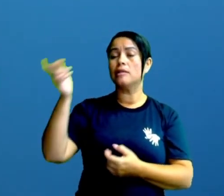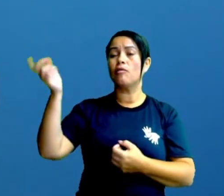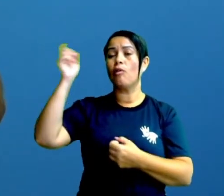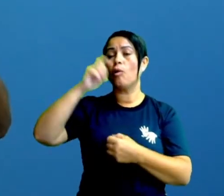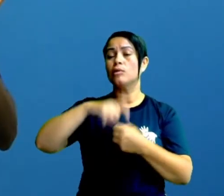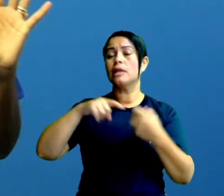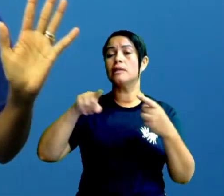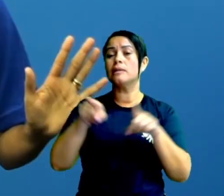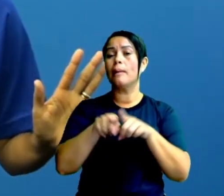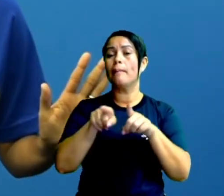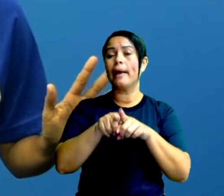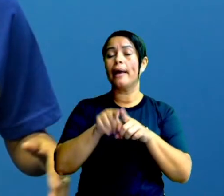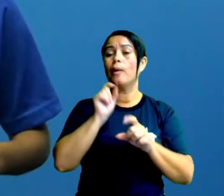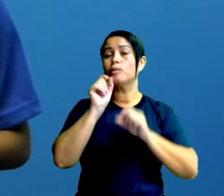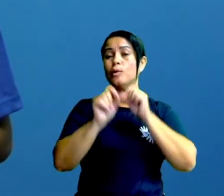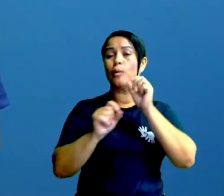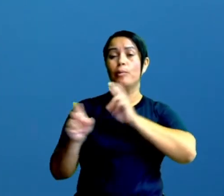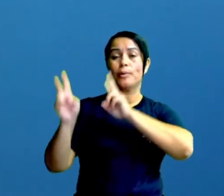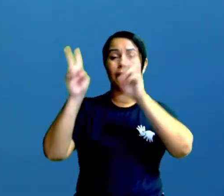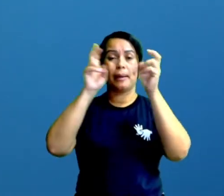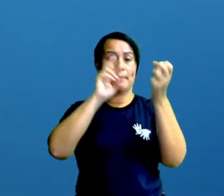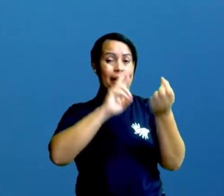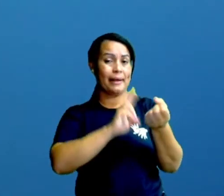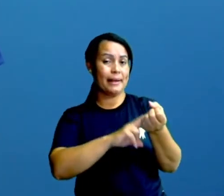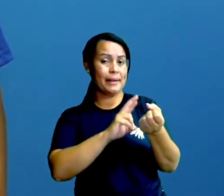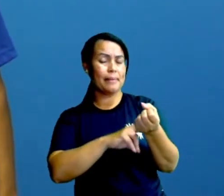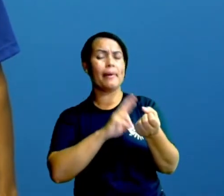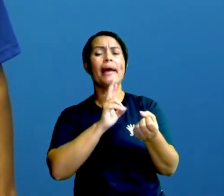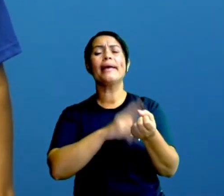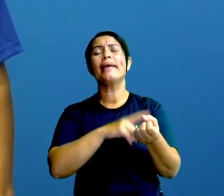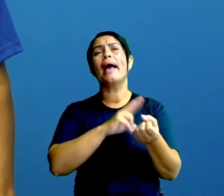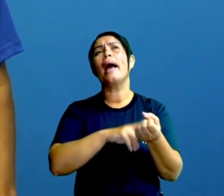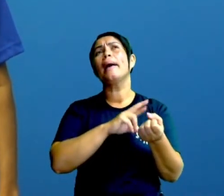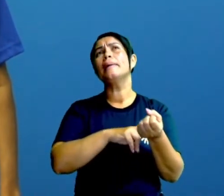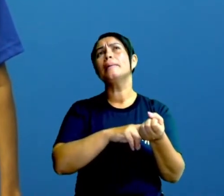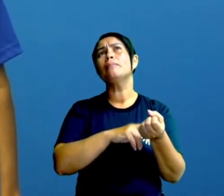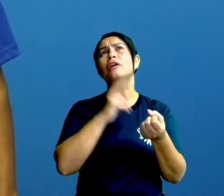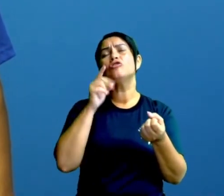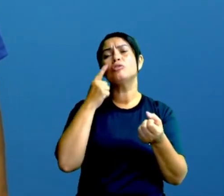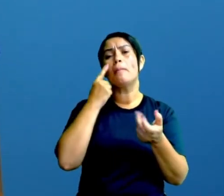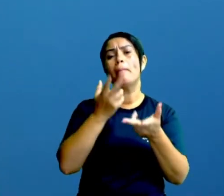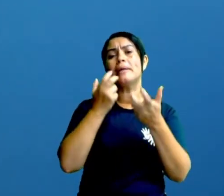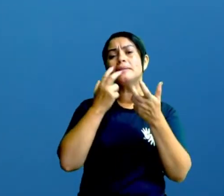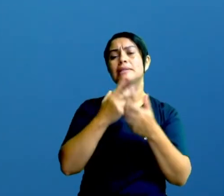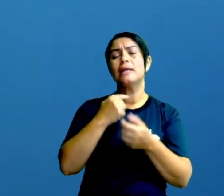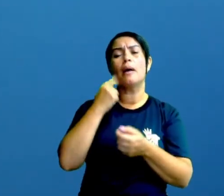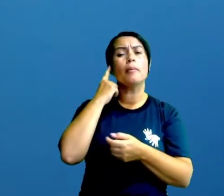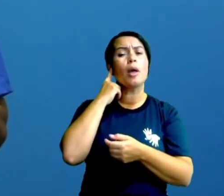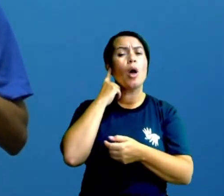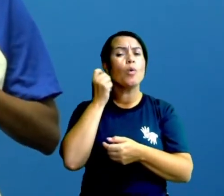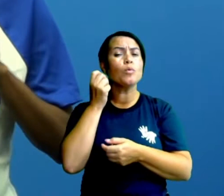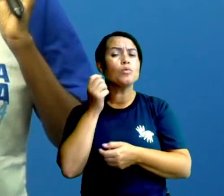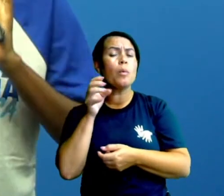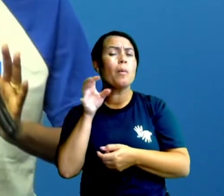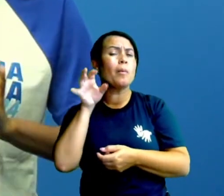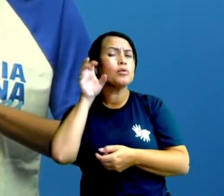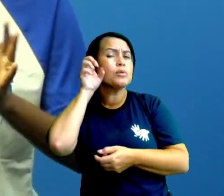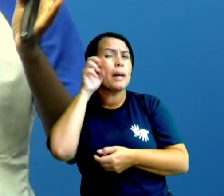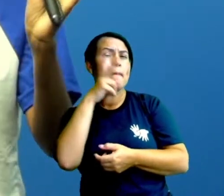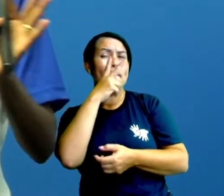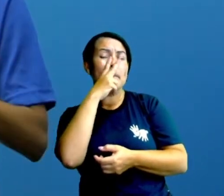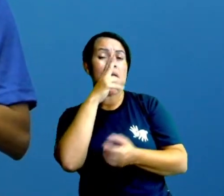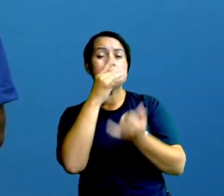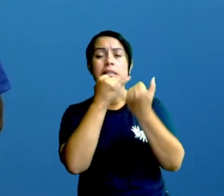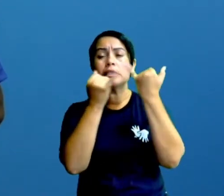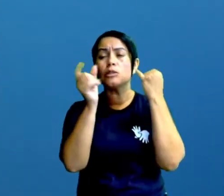de voltando à questão da Rima que a gente foi falar que a rima é aquele sonzinho igual Aparecido presente